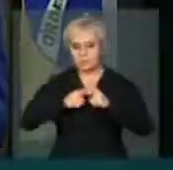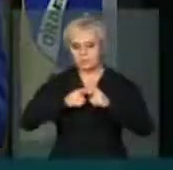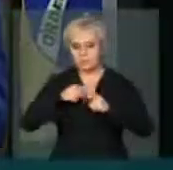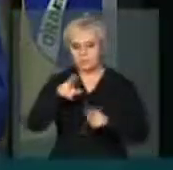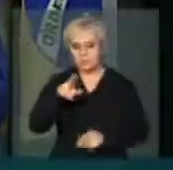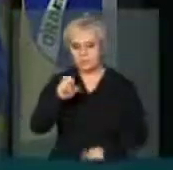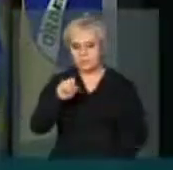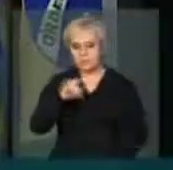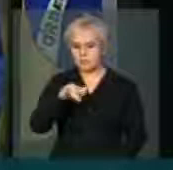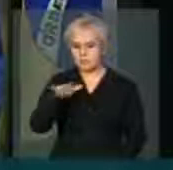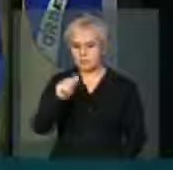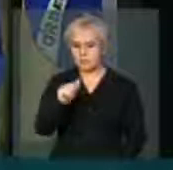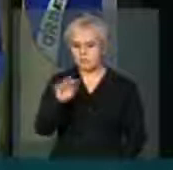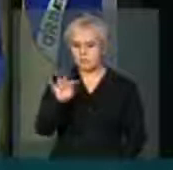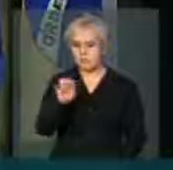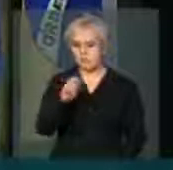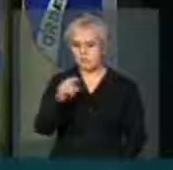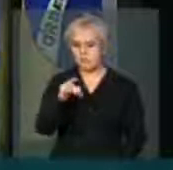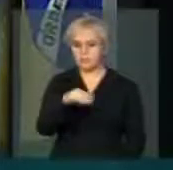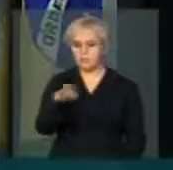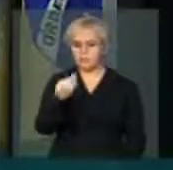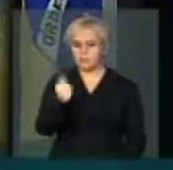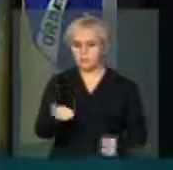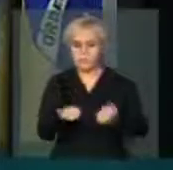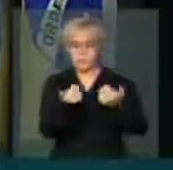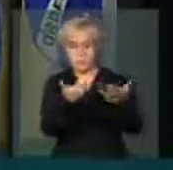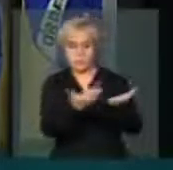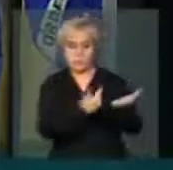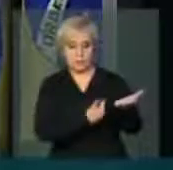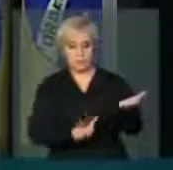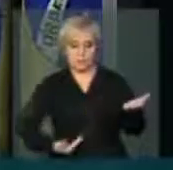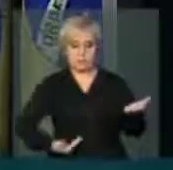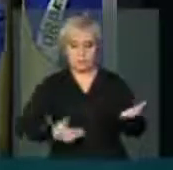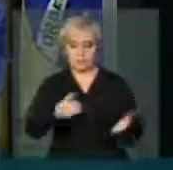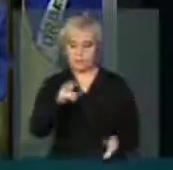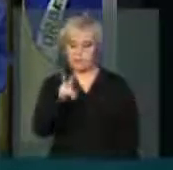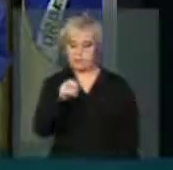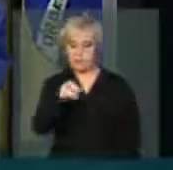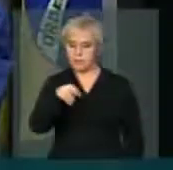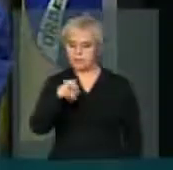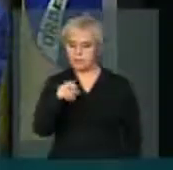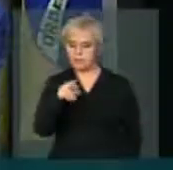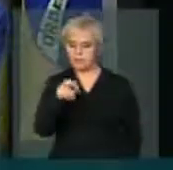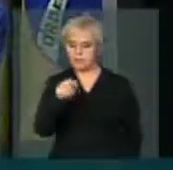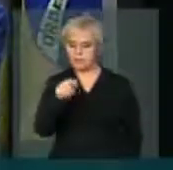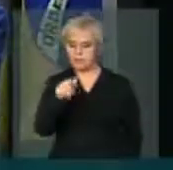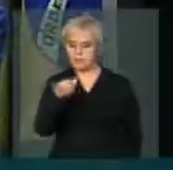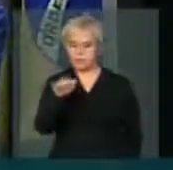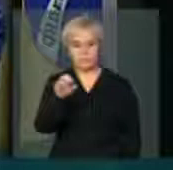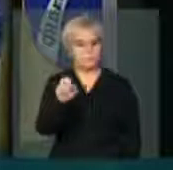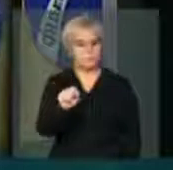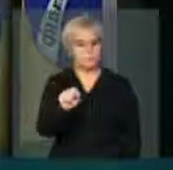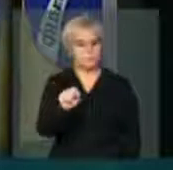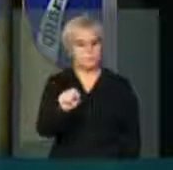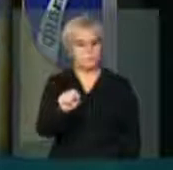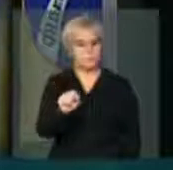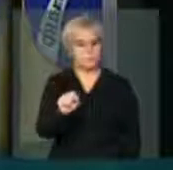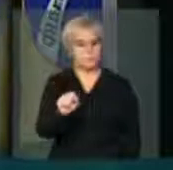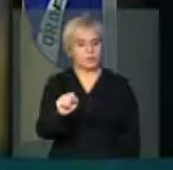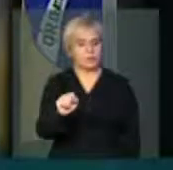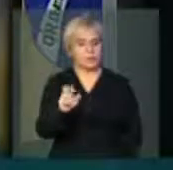Para quê? Para doar ao governo amigo de Evo Morales, que, aliás, já deu um